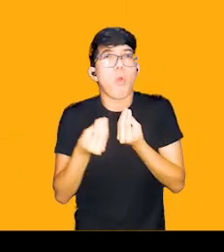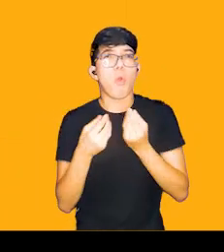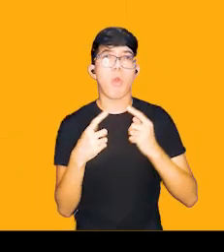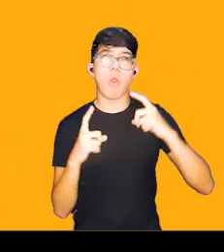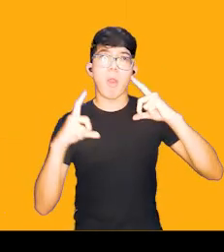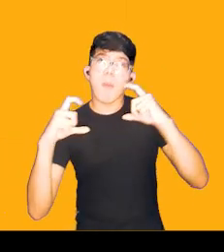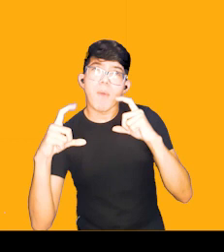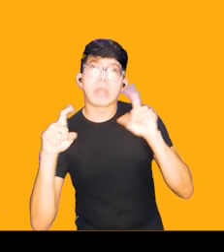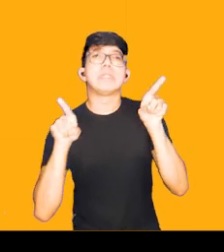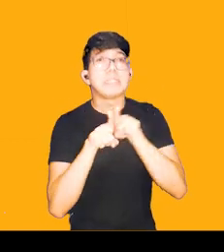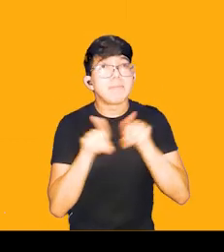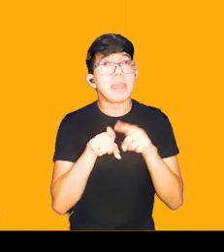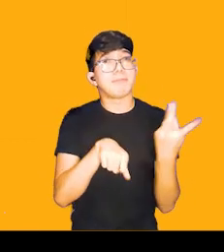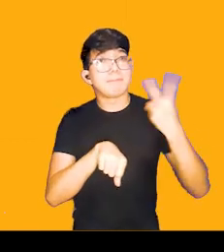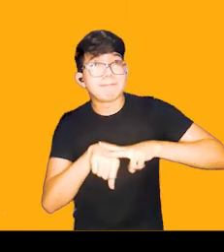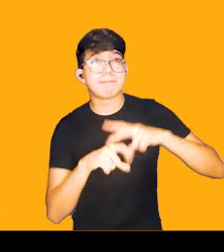de trabalho, né? De você